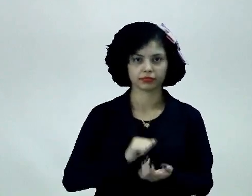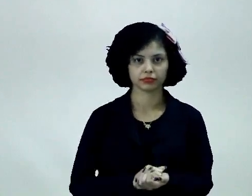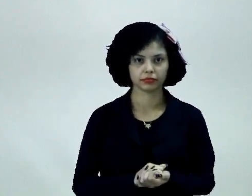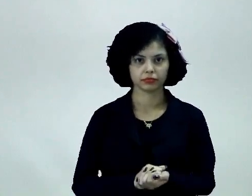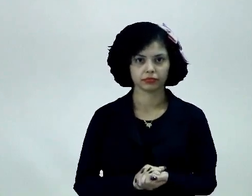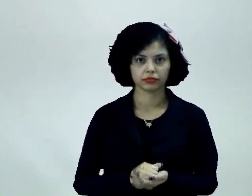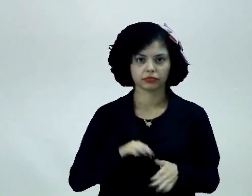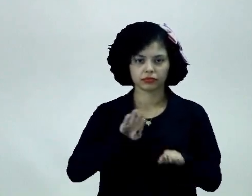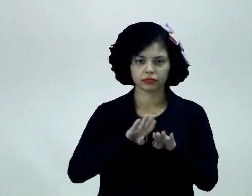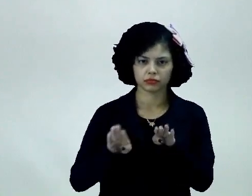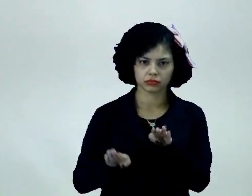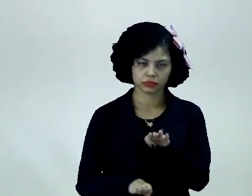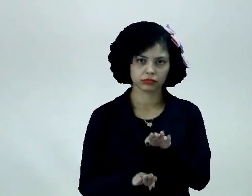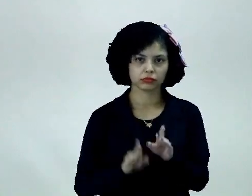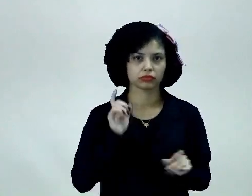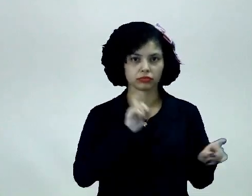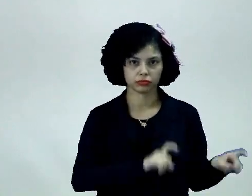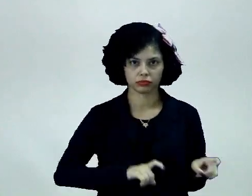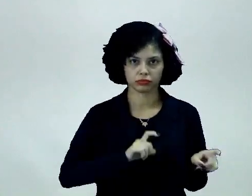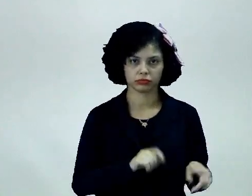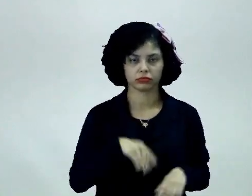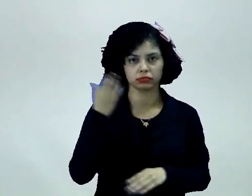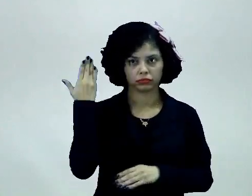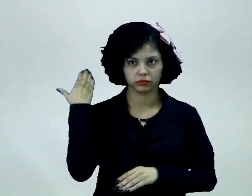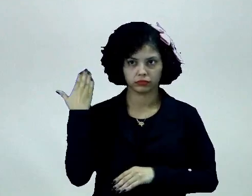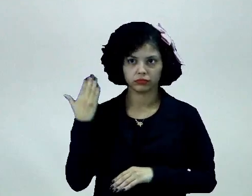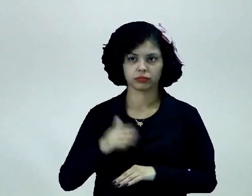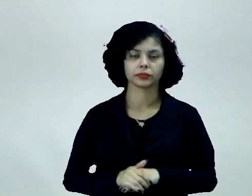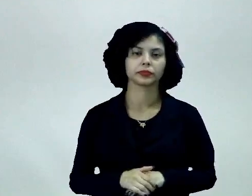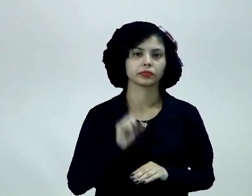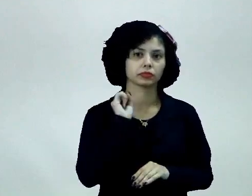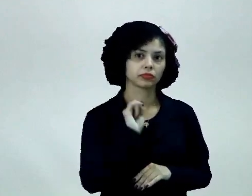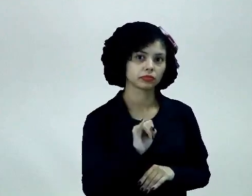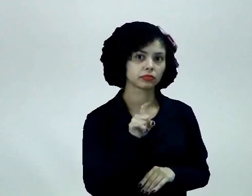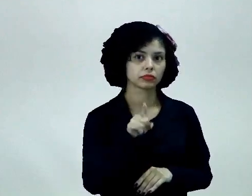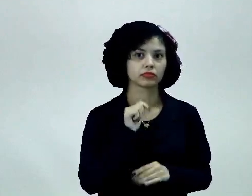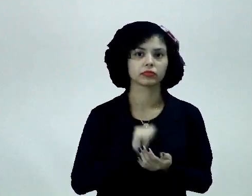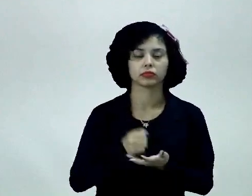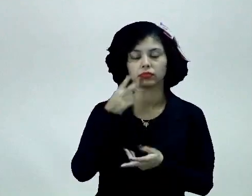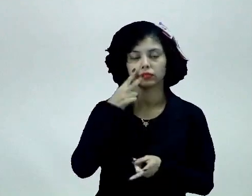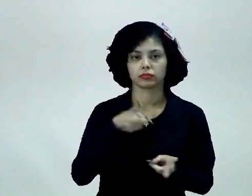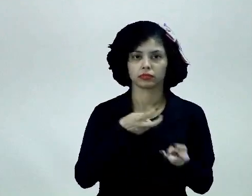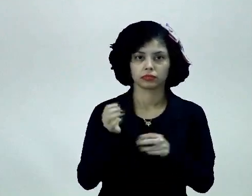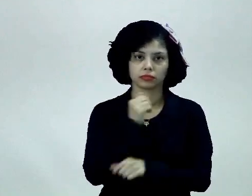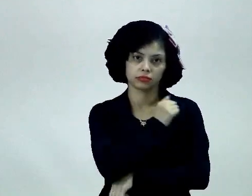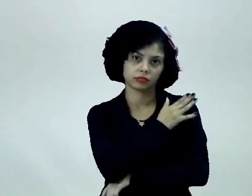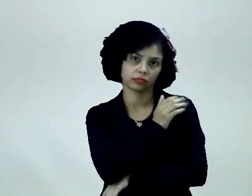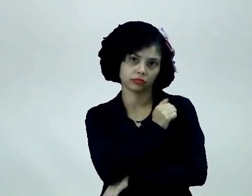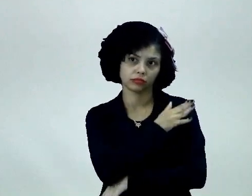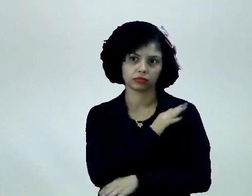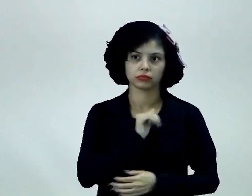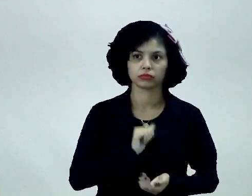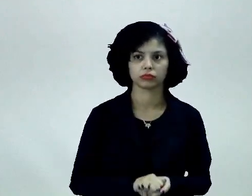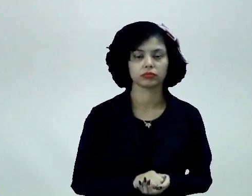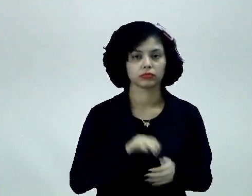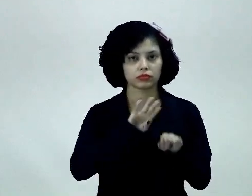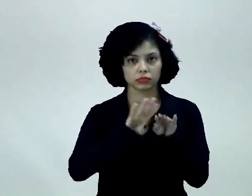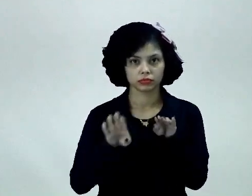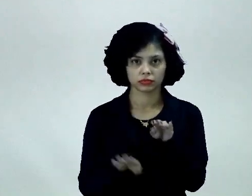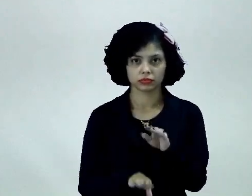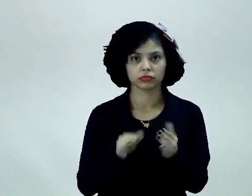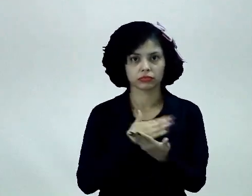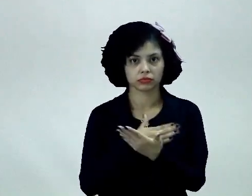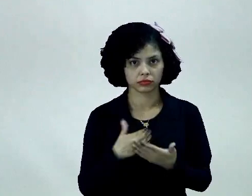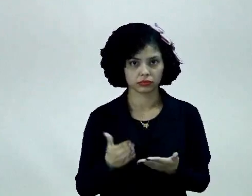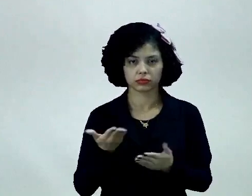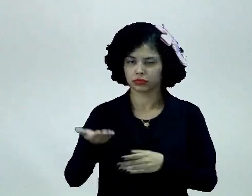eram inferiores aos colonizadores da época. Então isso a gente pode observar que esse preconceito, essa inferiorização,